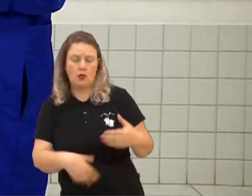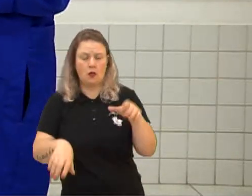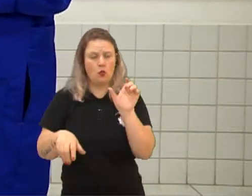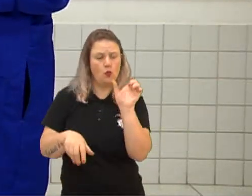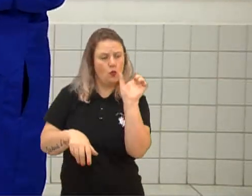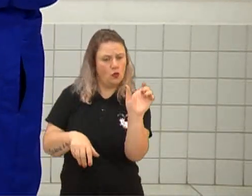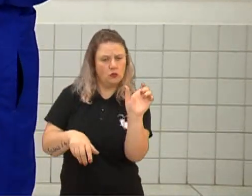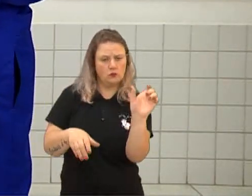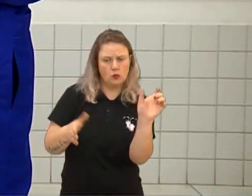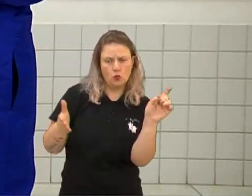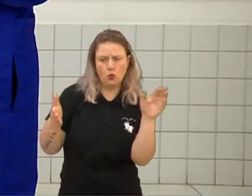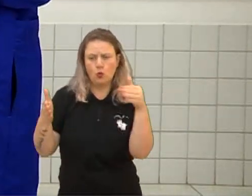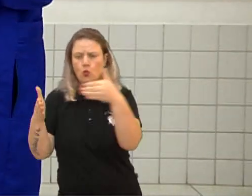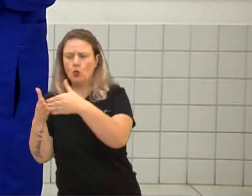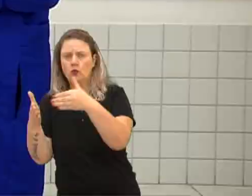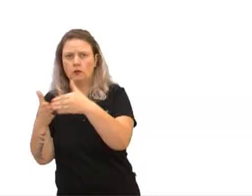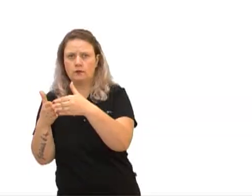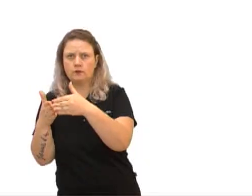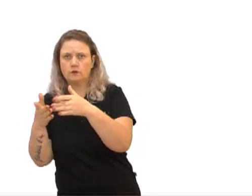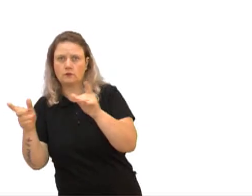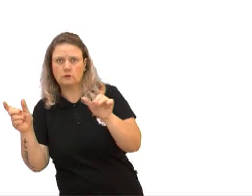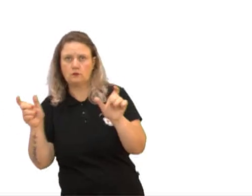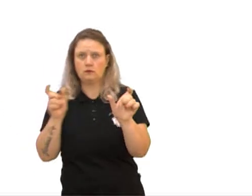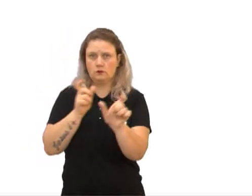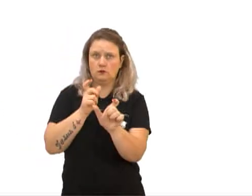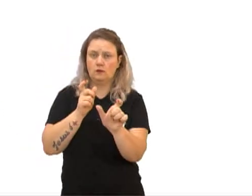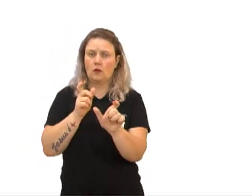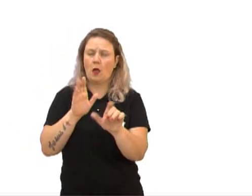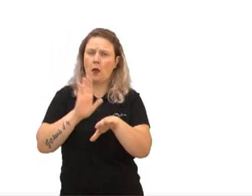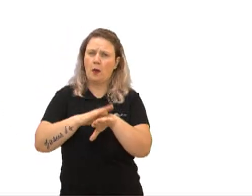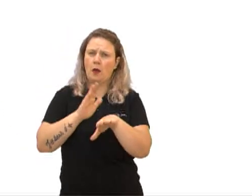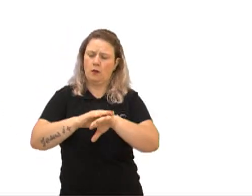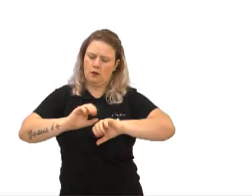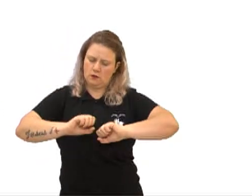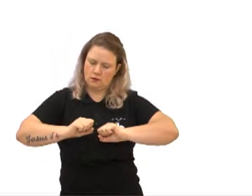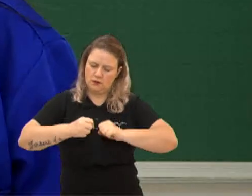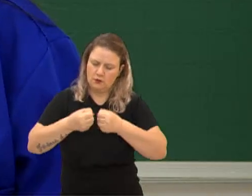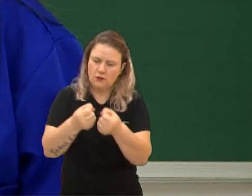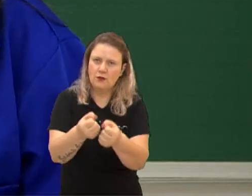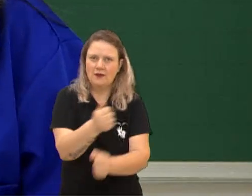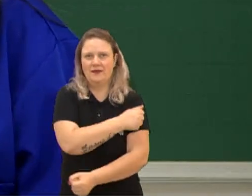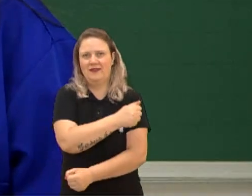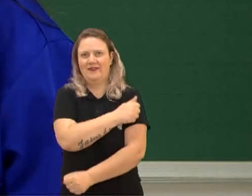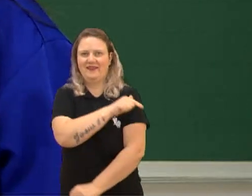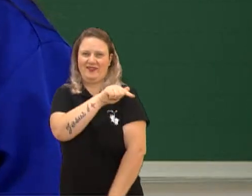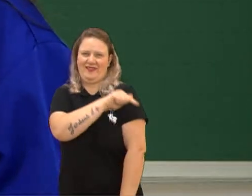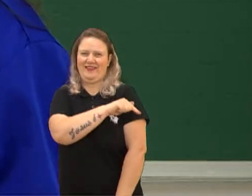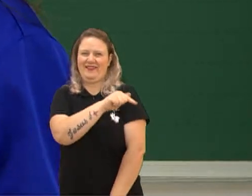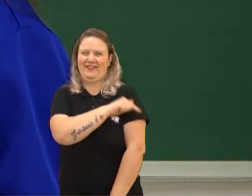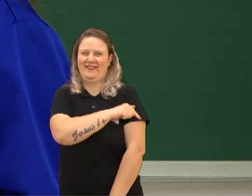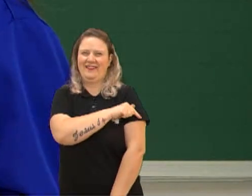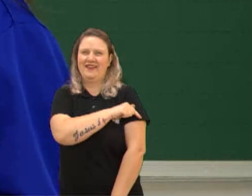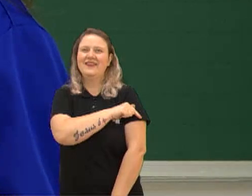o início. São mais dedicados os estudantes do 7º ano. Sim, claro,